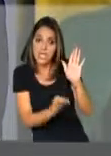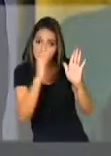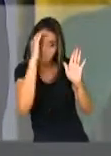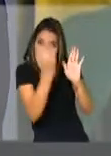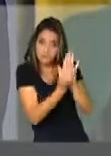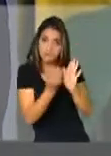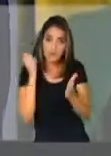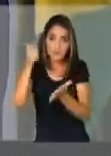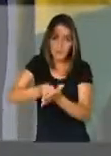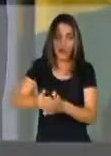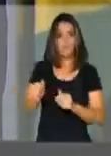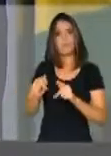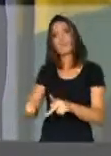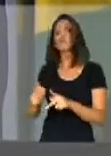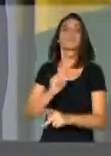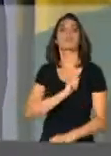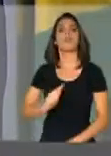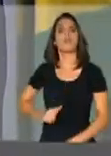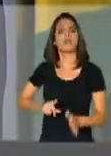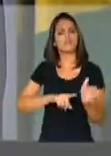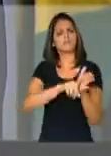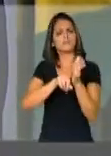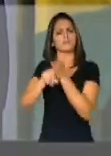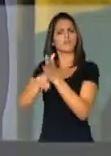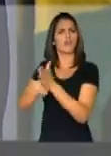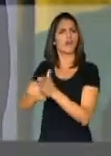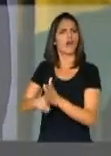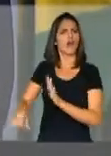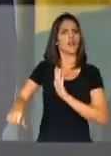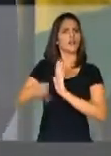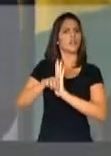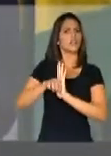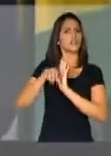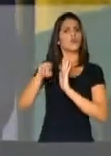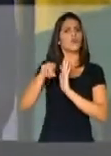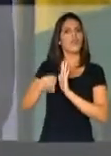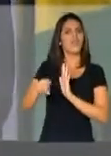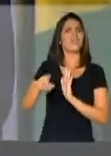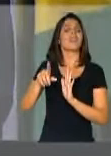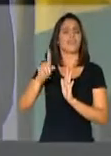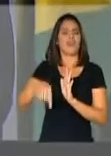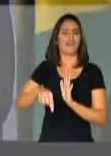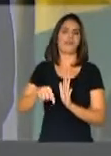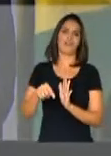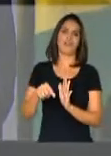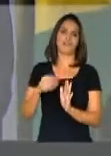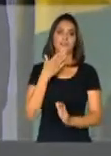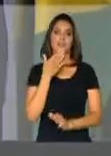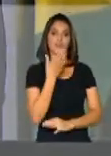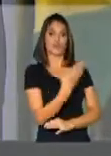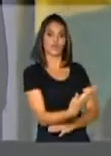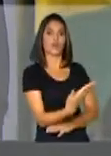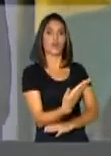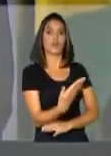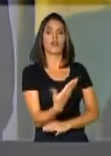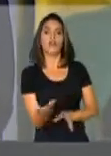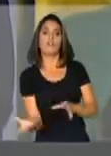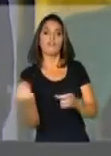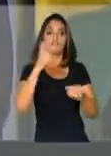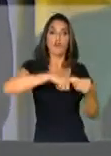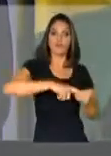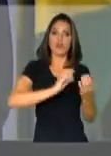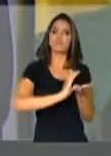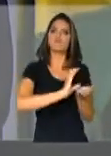dessas aposentadorias e investigue a prática de improbidade administrativa além de solicitar sem o presidente a devida reparação